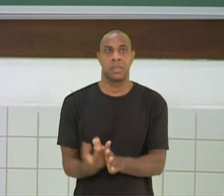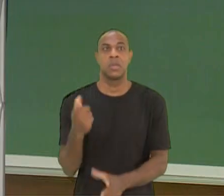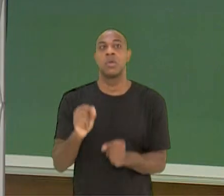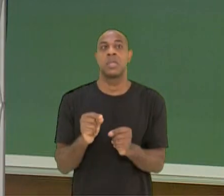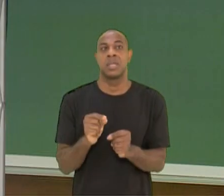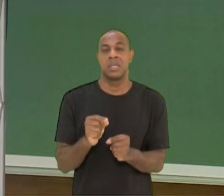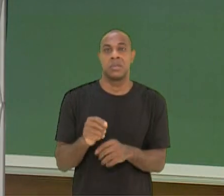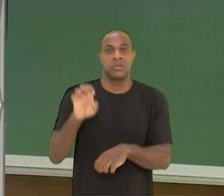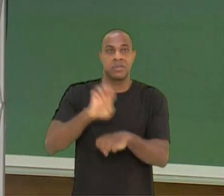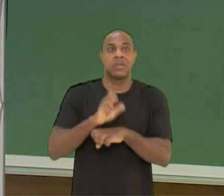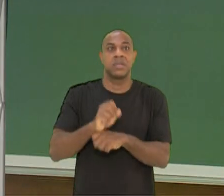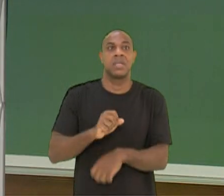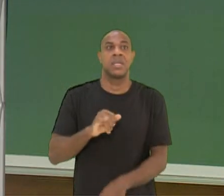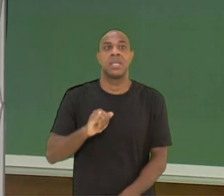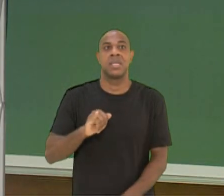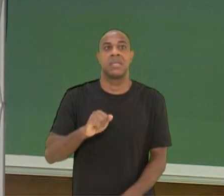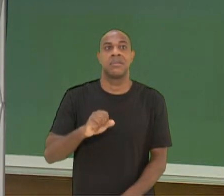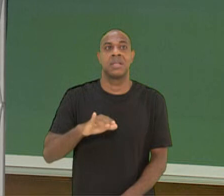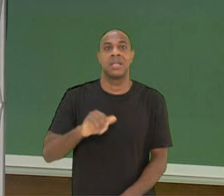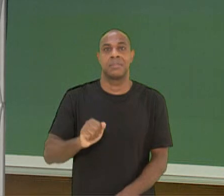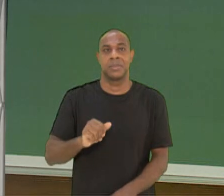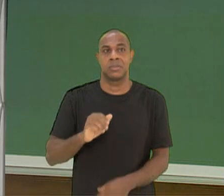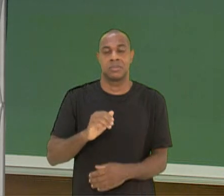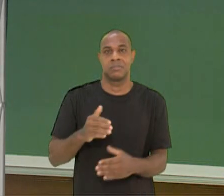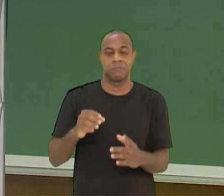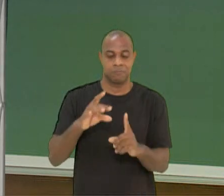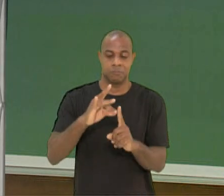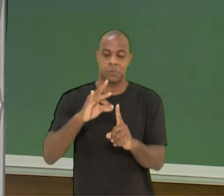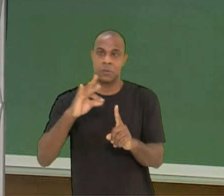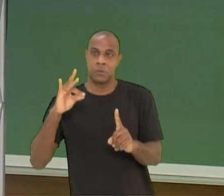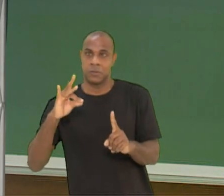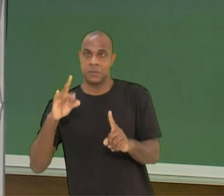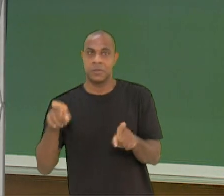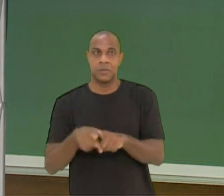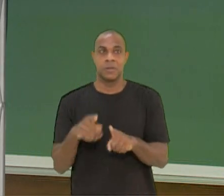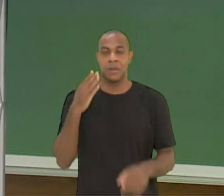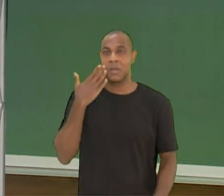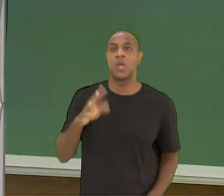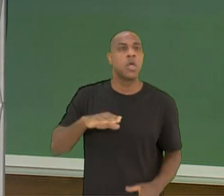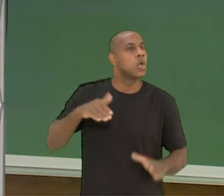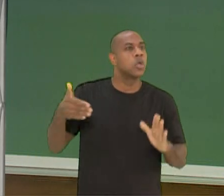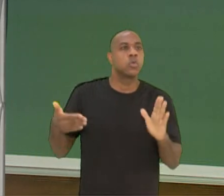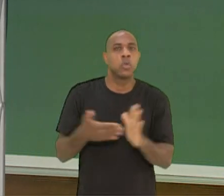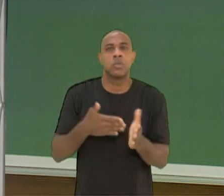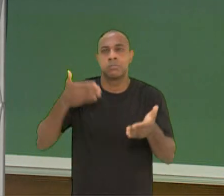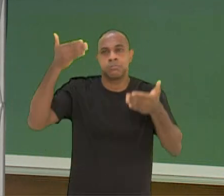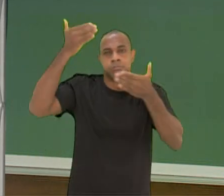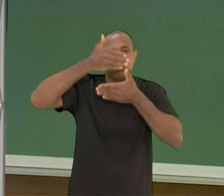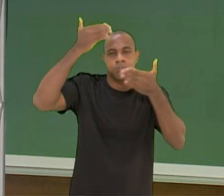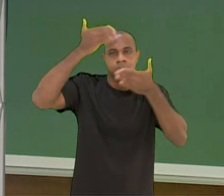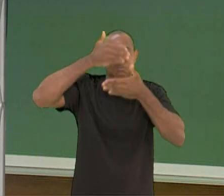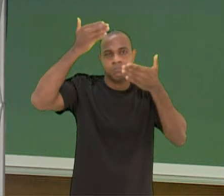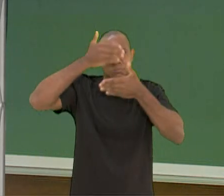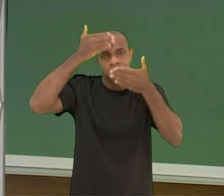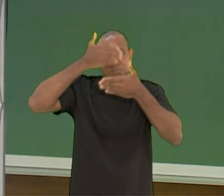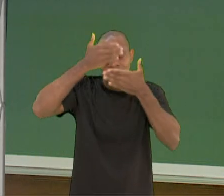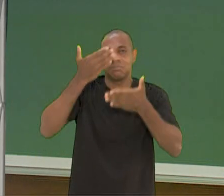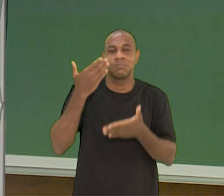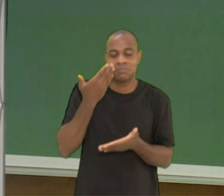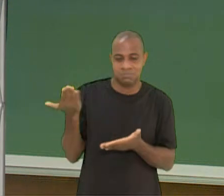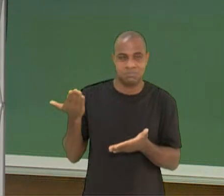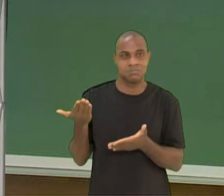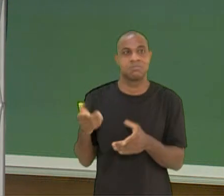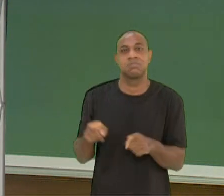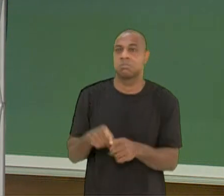Ele se fundamenta na ideologia pan-islâmica, todos os muçulmanos, todo mundo que segue a religião islâmica juntos